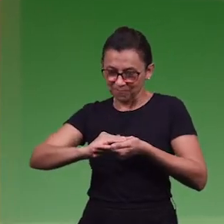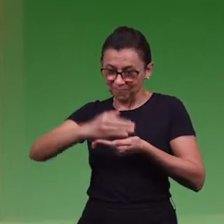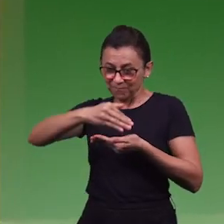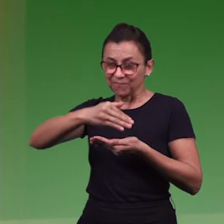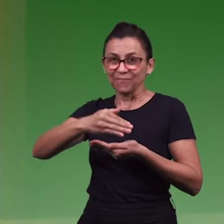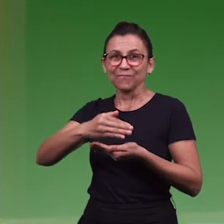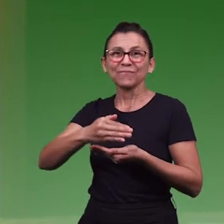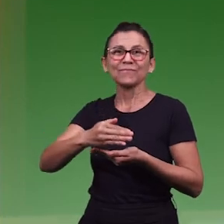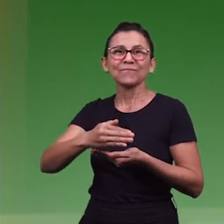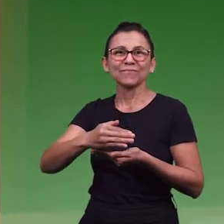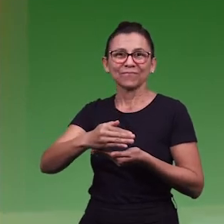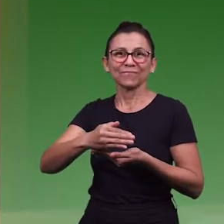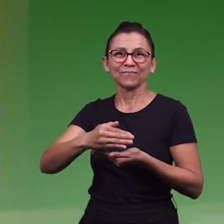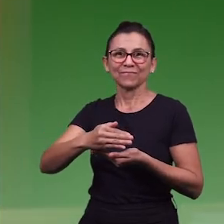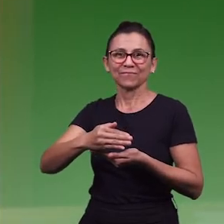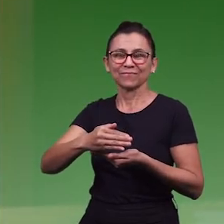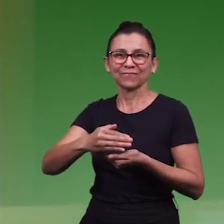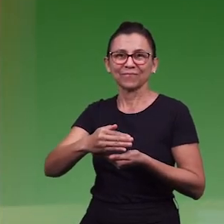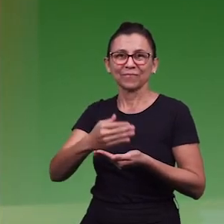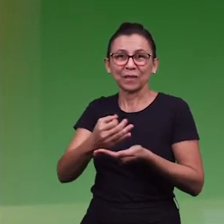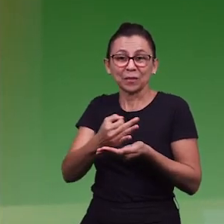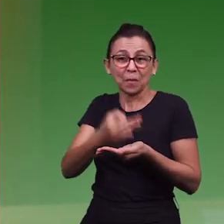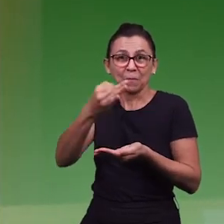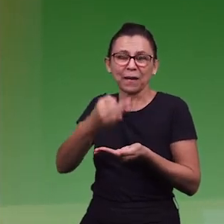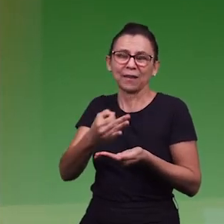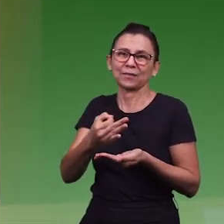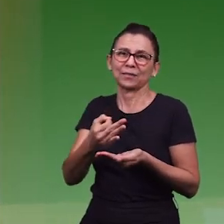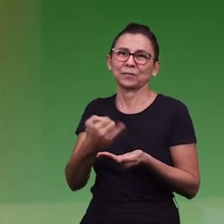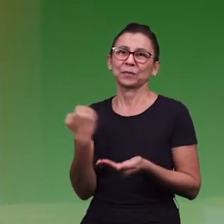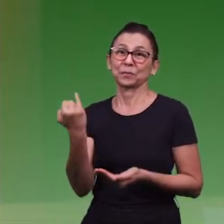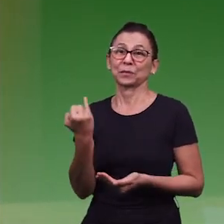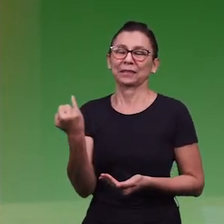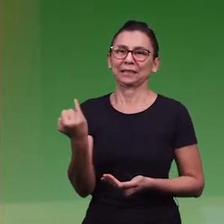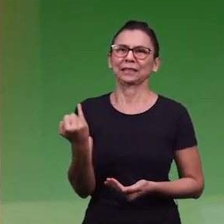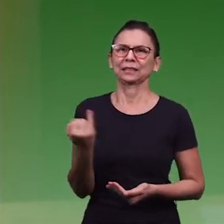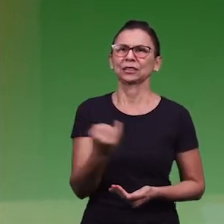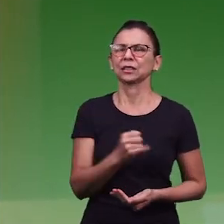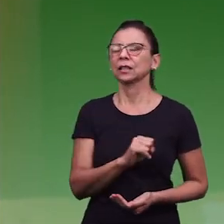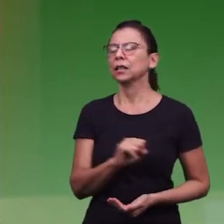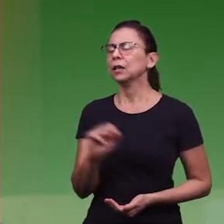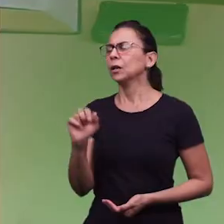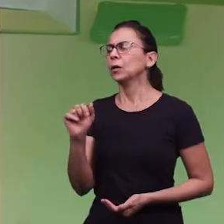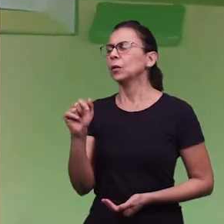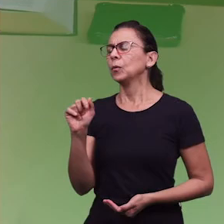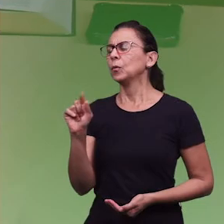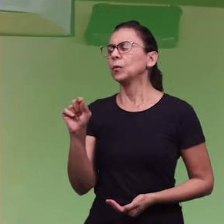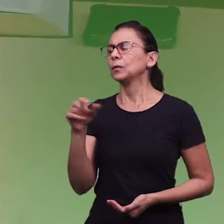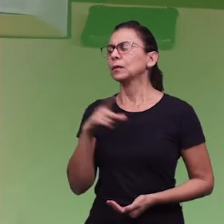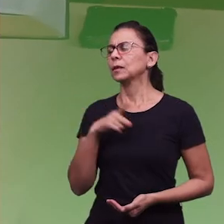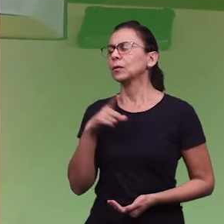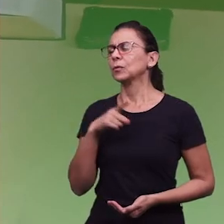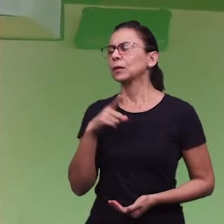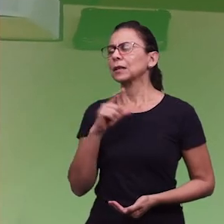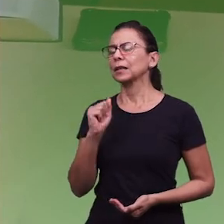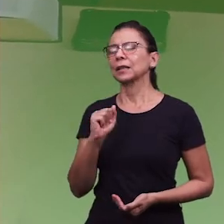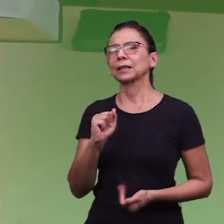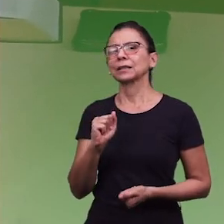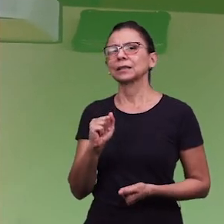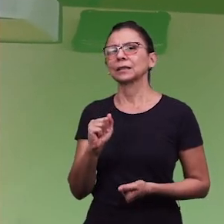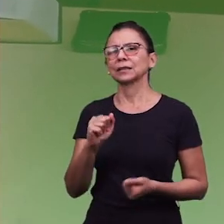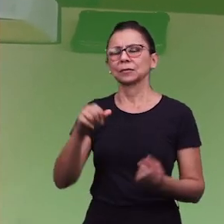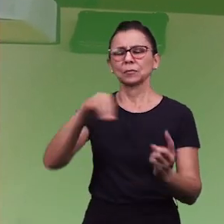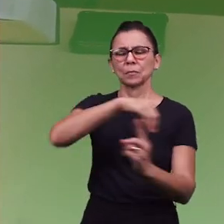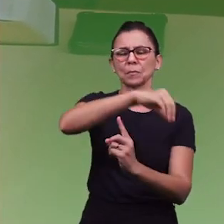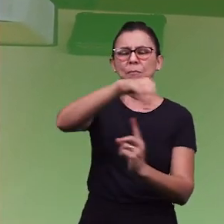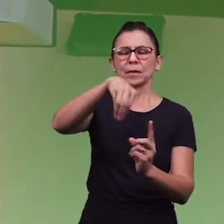nos traz uma riqueza muito grande. Como nós podemos abordar isso? O que é que tem nesse tesouro dos